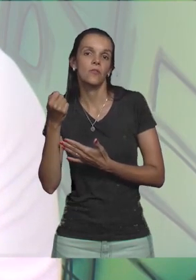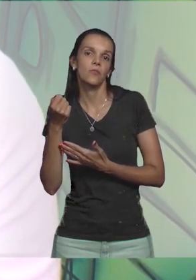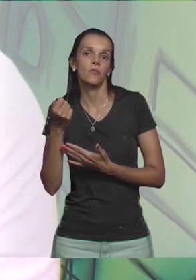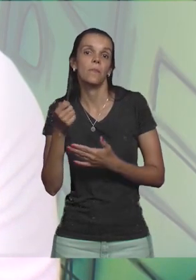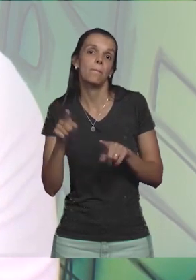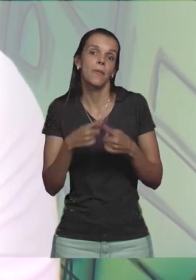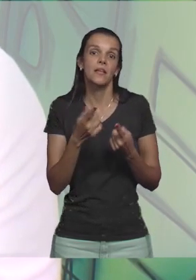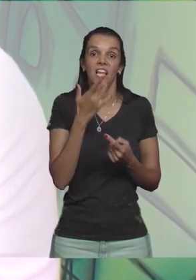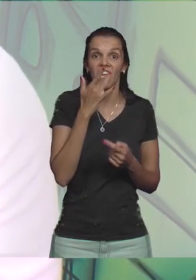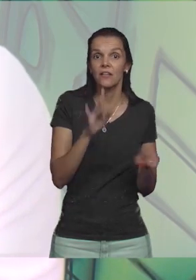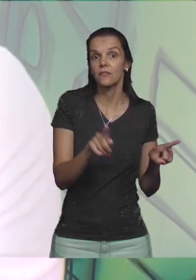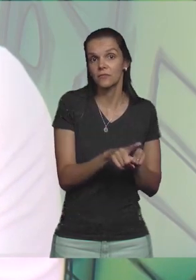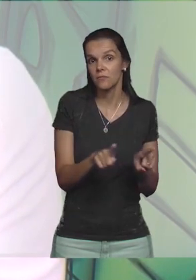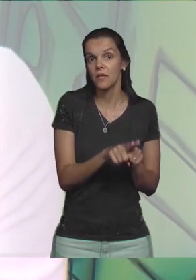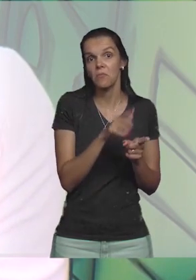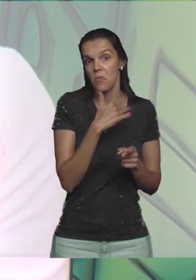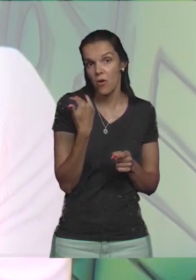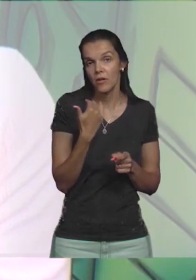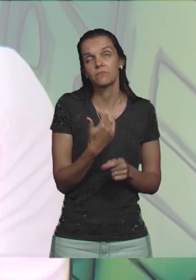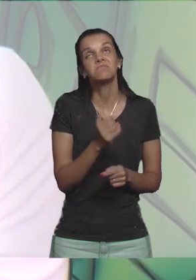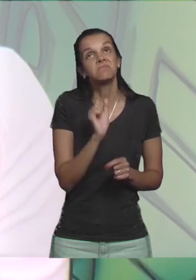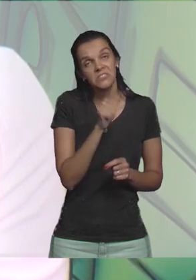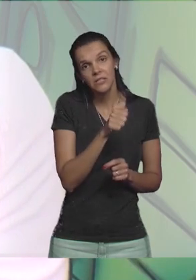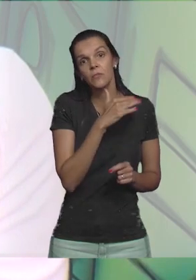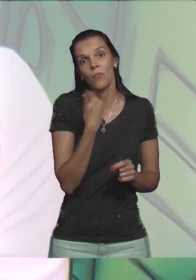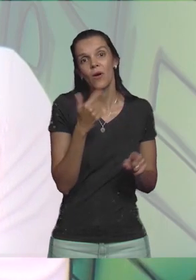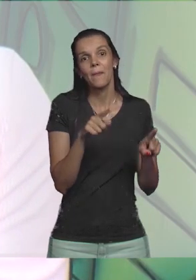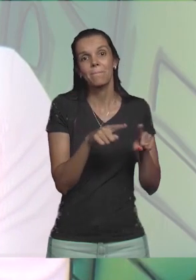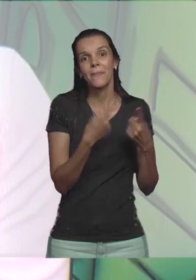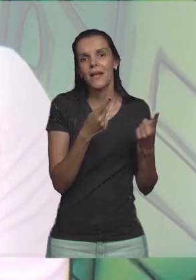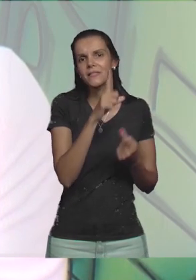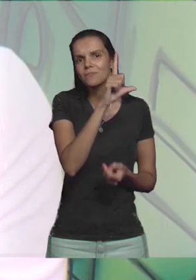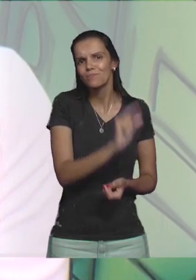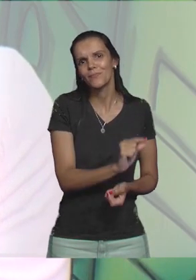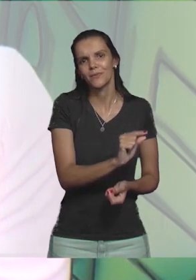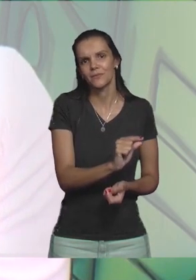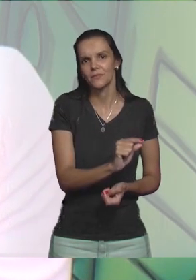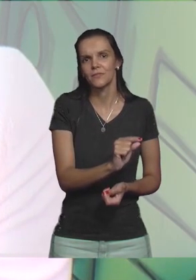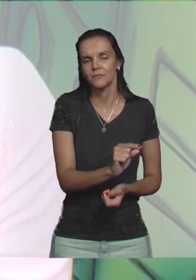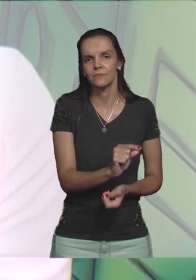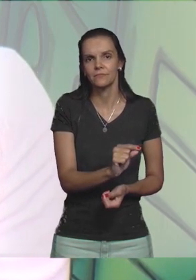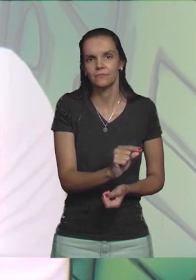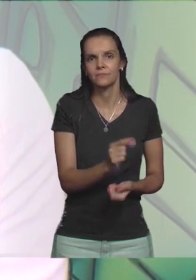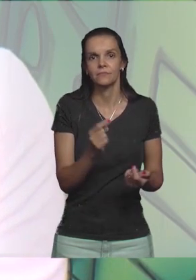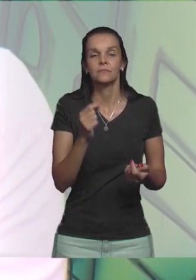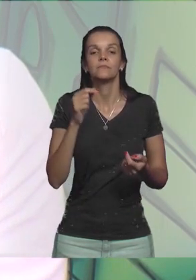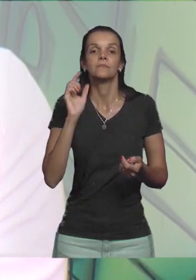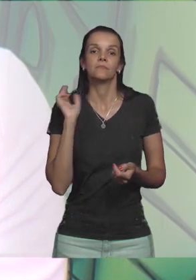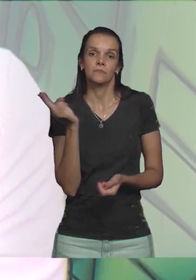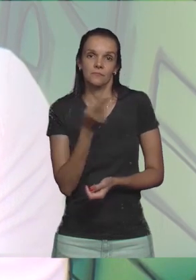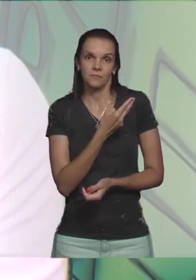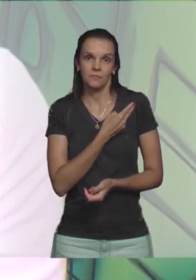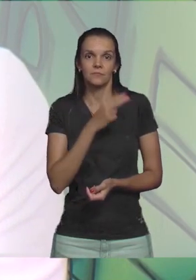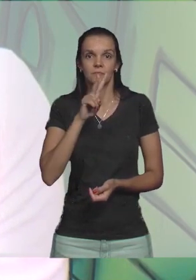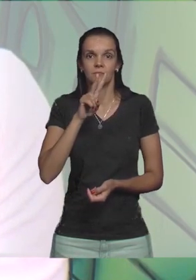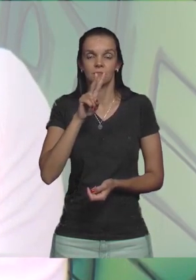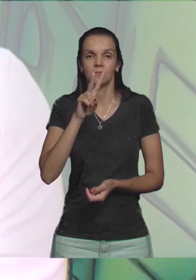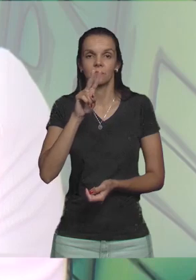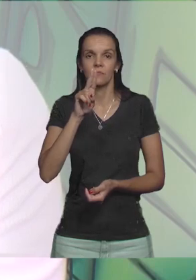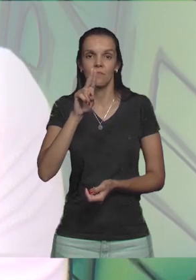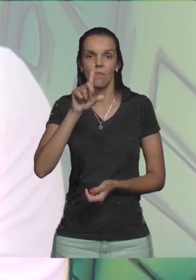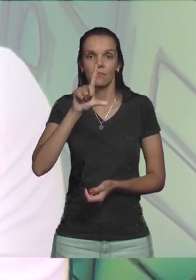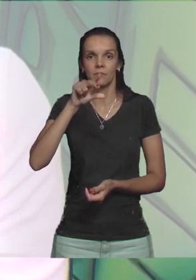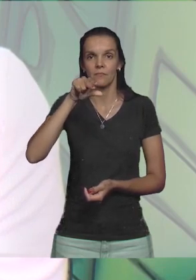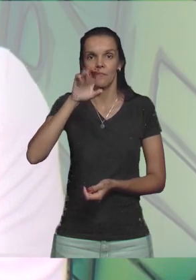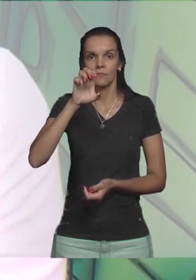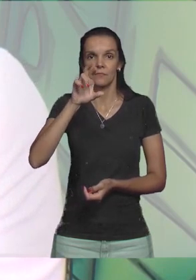jovem branco também morre. Morre, mas numa parcela muito menor. Uma parcela muito menor. Nós estamos em situação de vulnerabilidade social há anos.